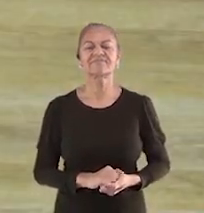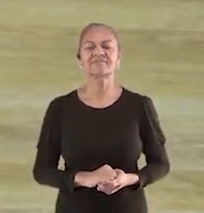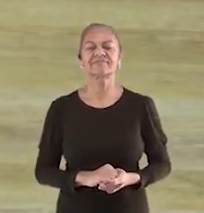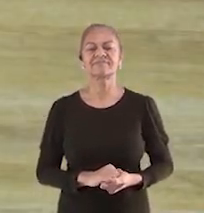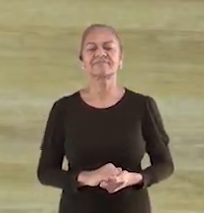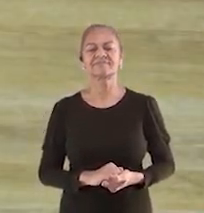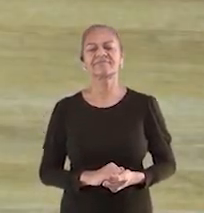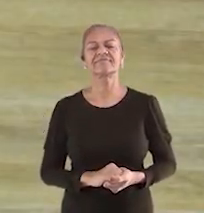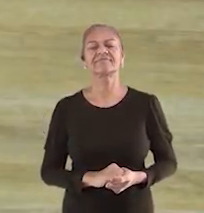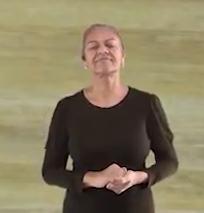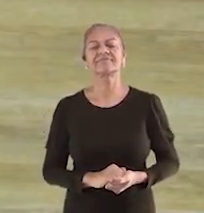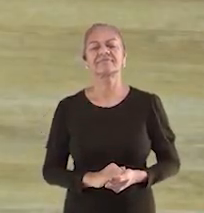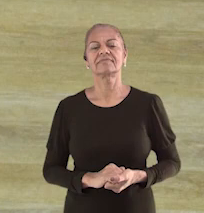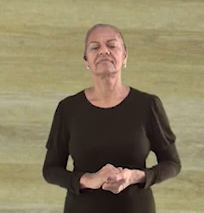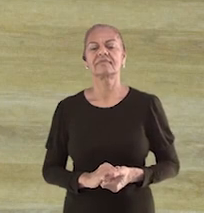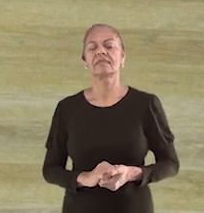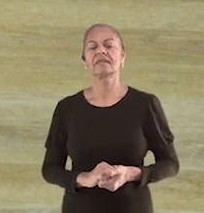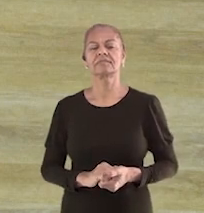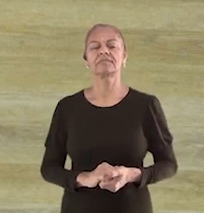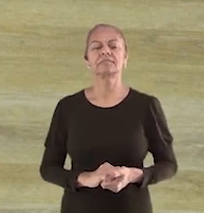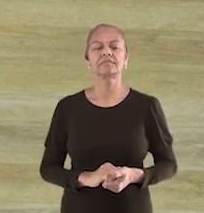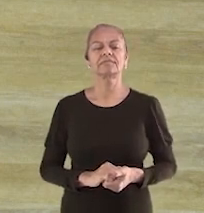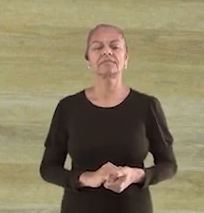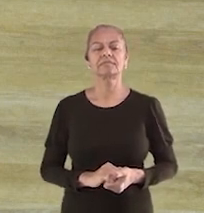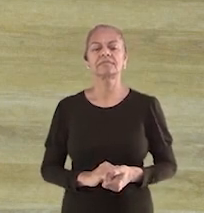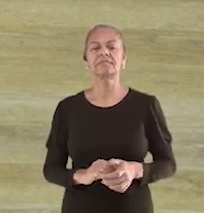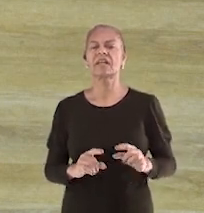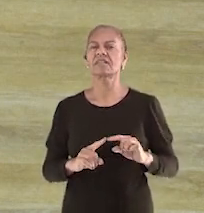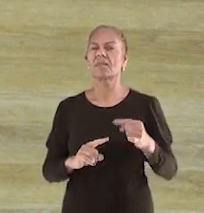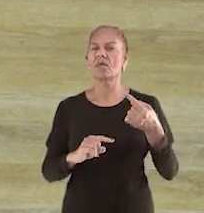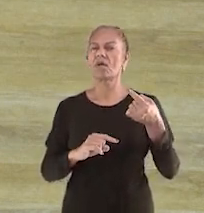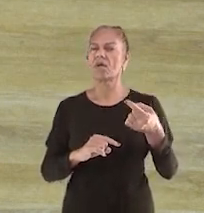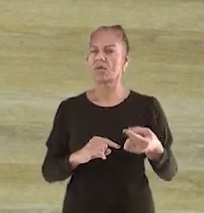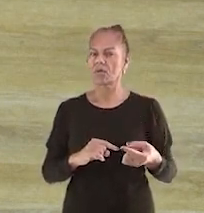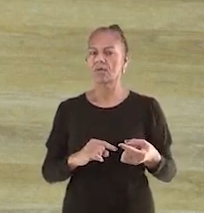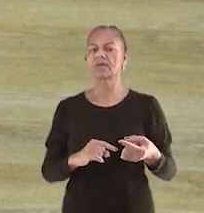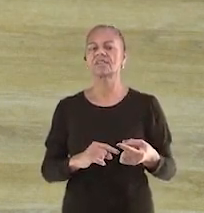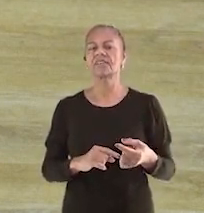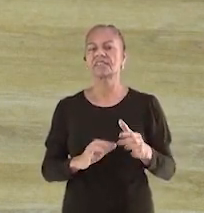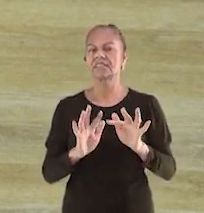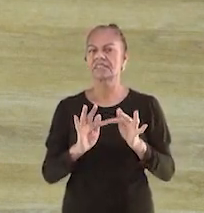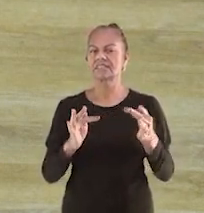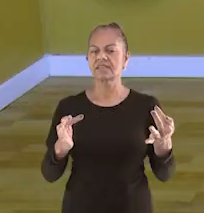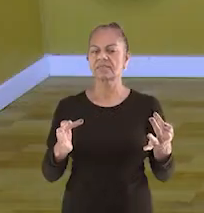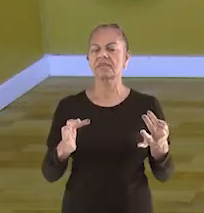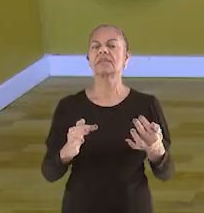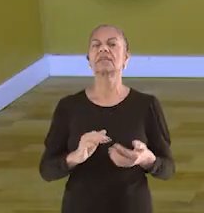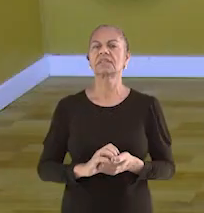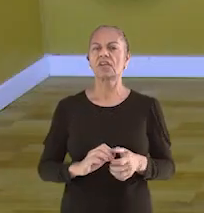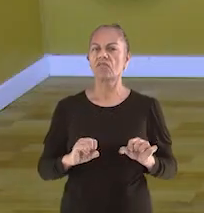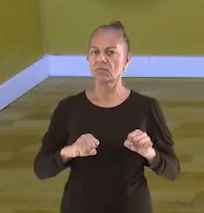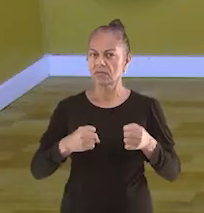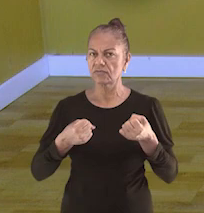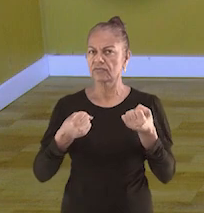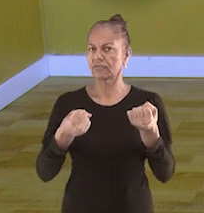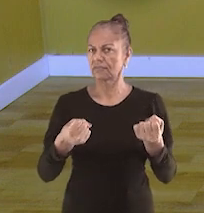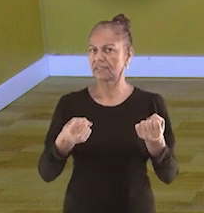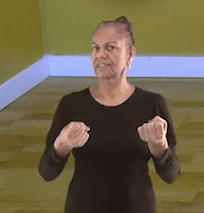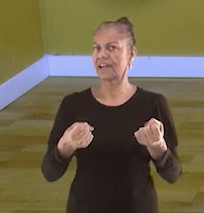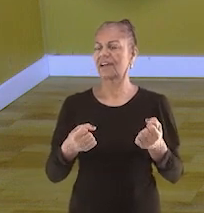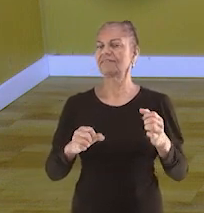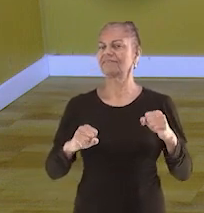Os próximos exercícios vão ser um pouquinho mais simples. Então vamos dar, ó, o nosso melhor. Beleza?